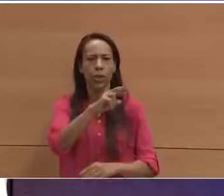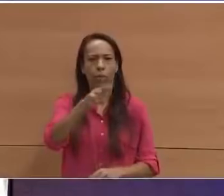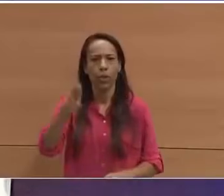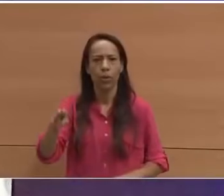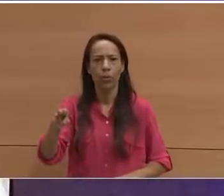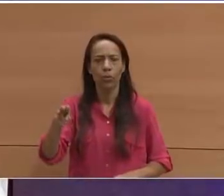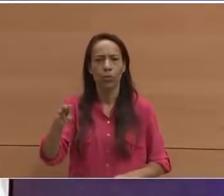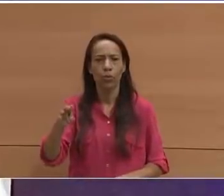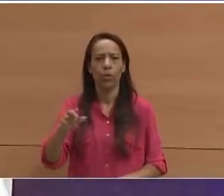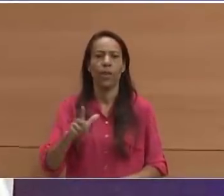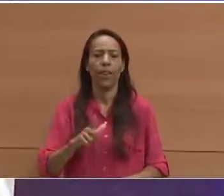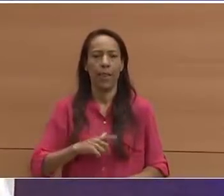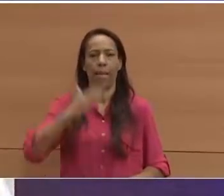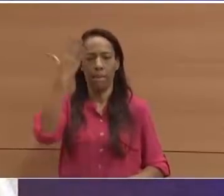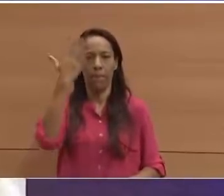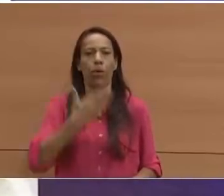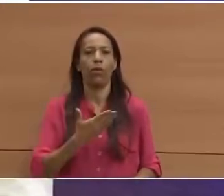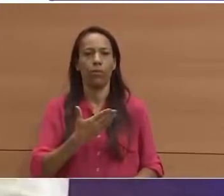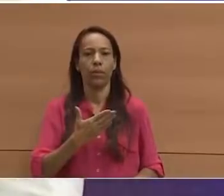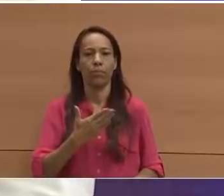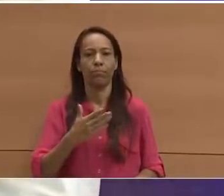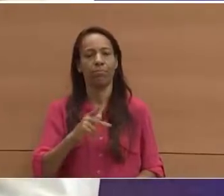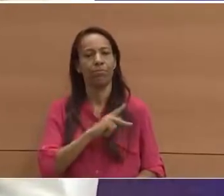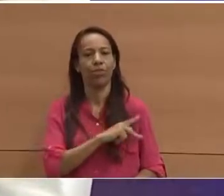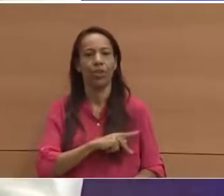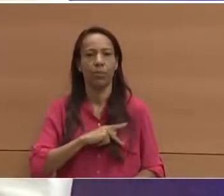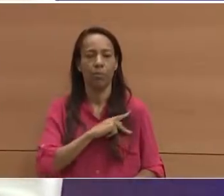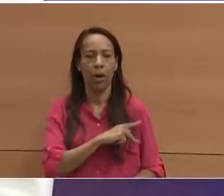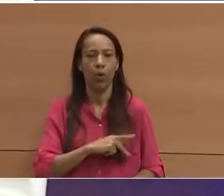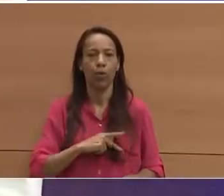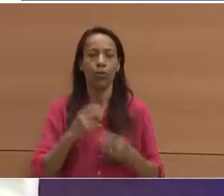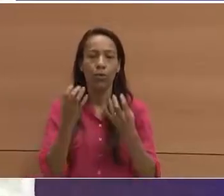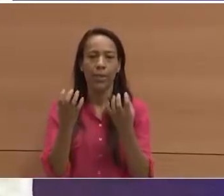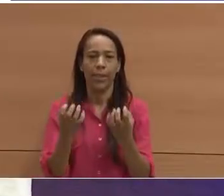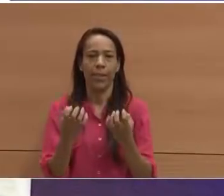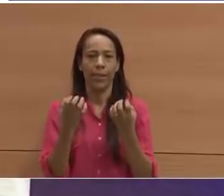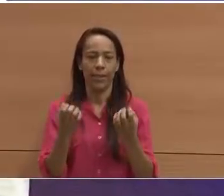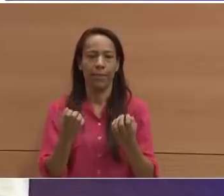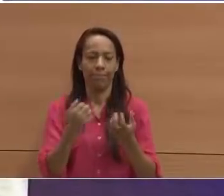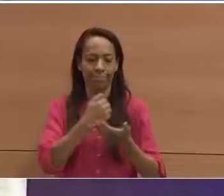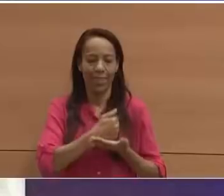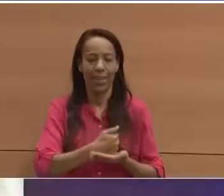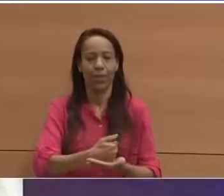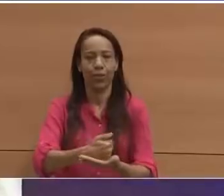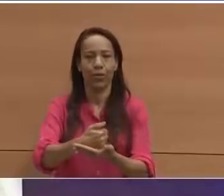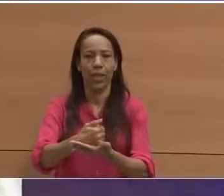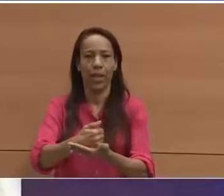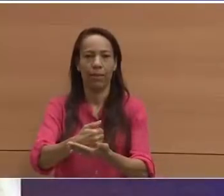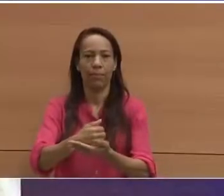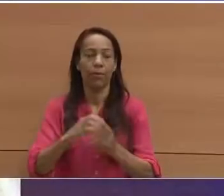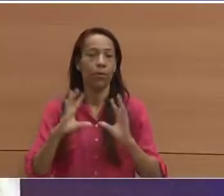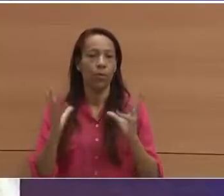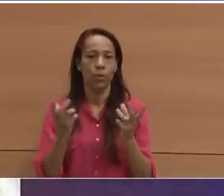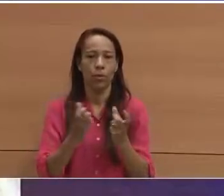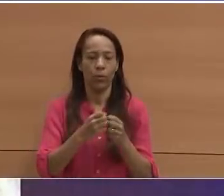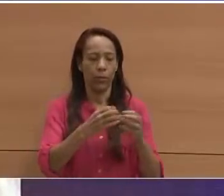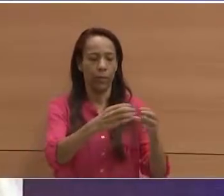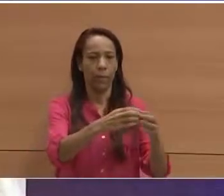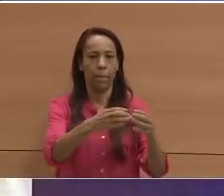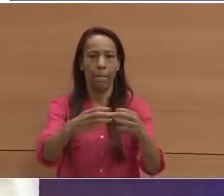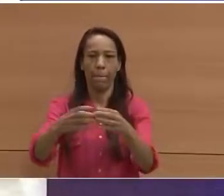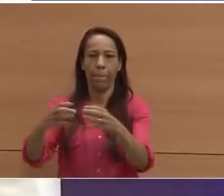queria consolidar toda aquela região de obra em Éfeso. É ou não é? Tá